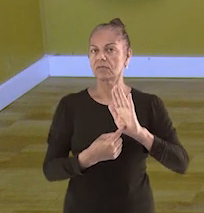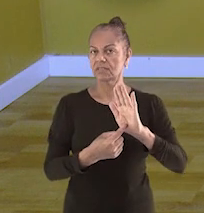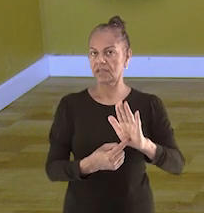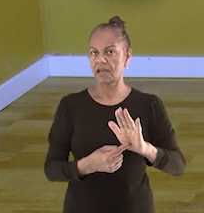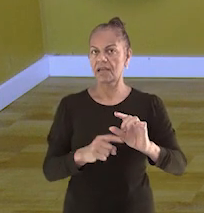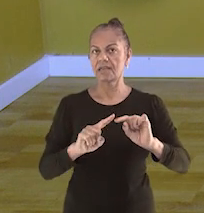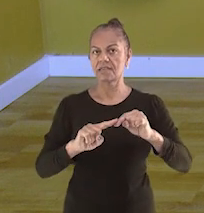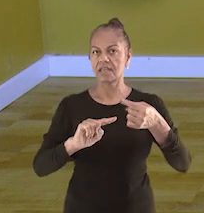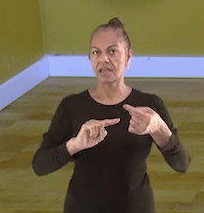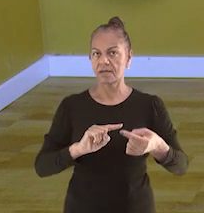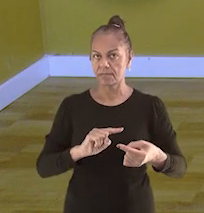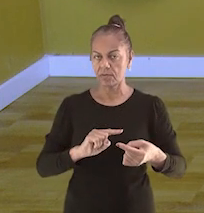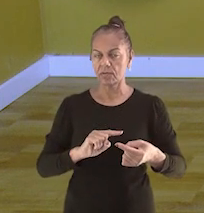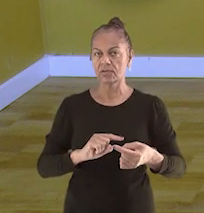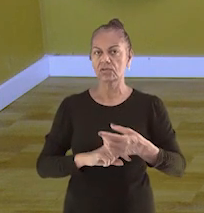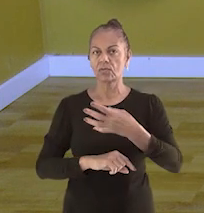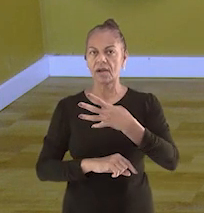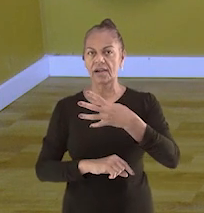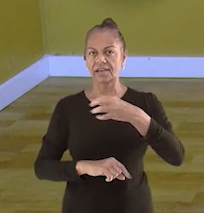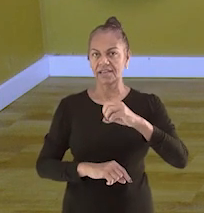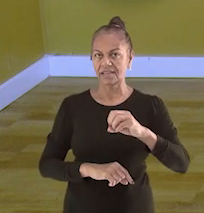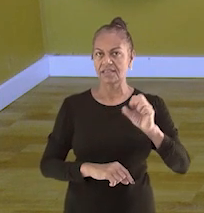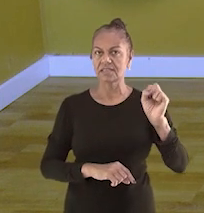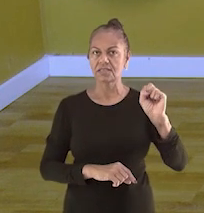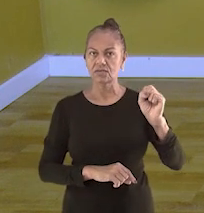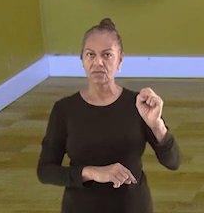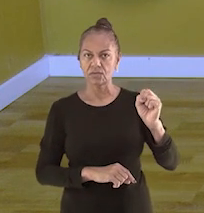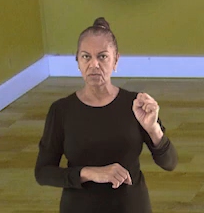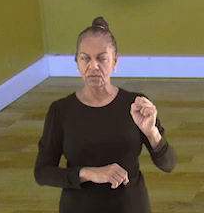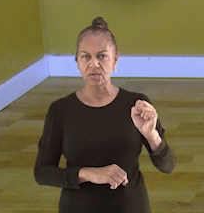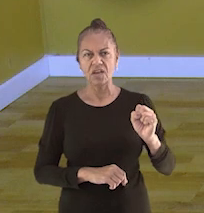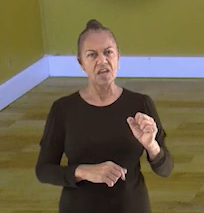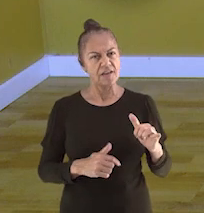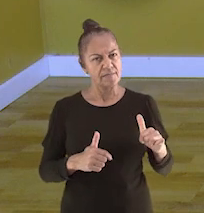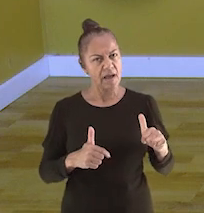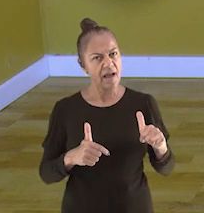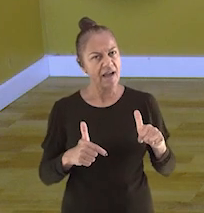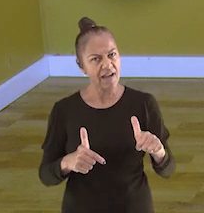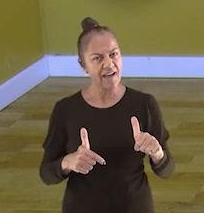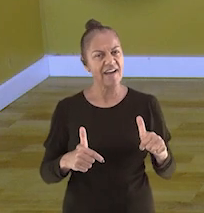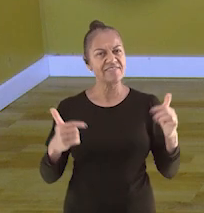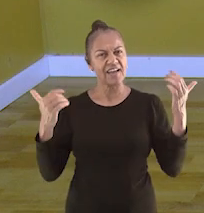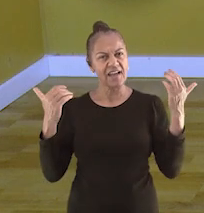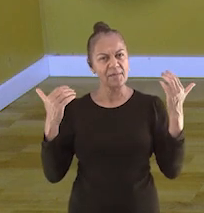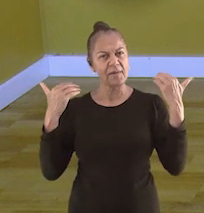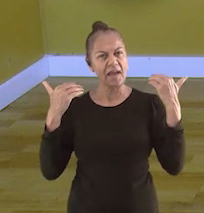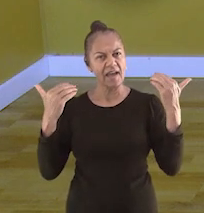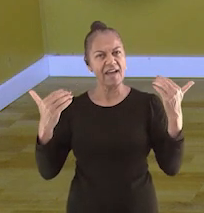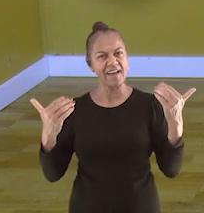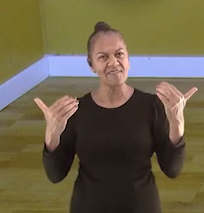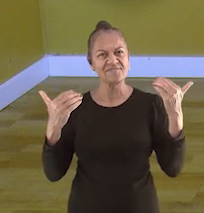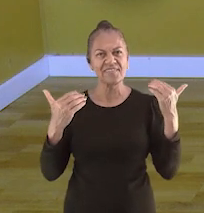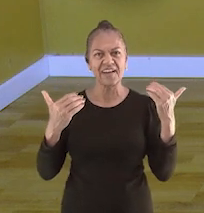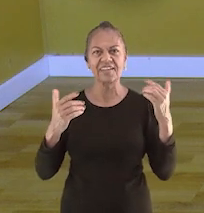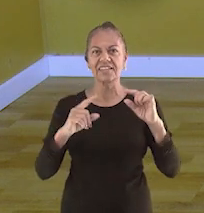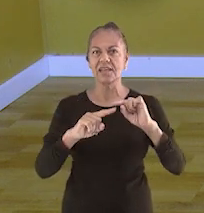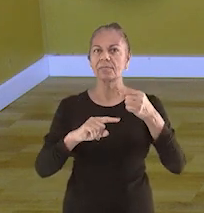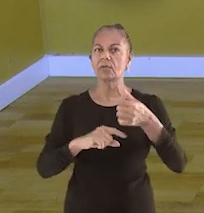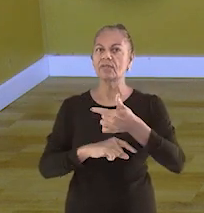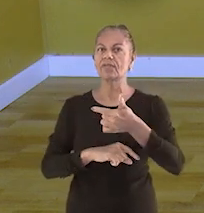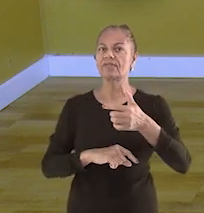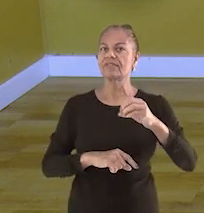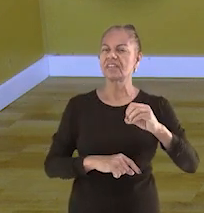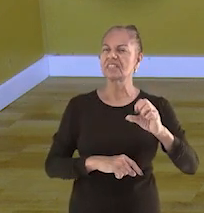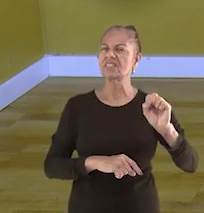play. 40 segundos de exercícios e 20 segundos de descanso, beleza? Esse será o nosso